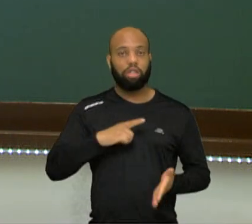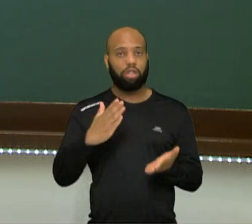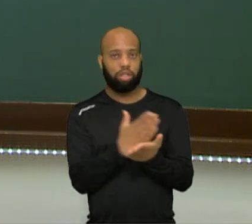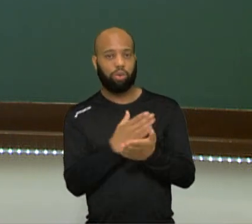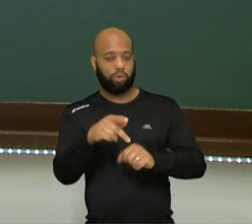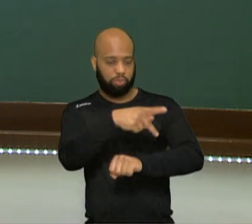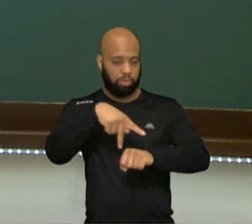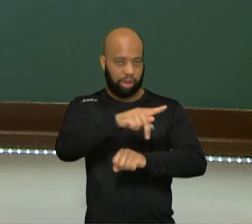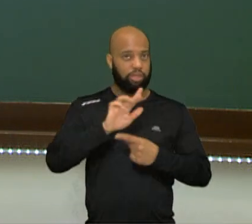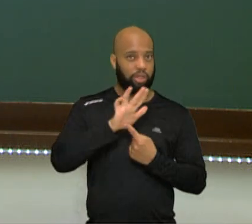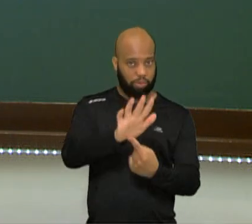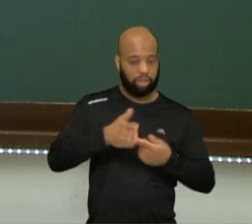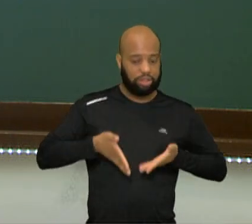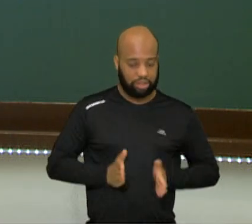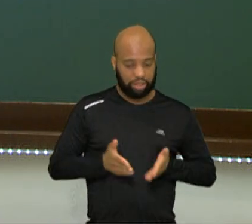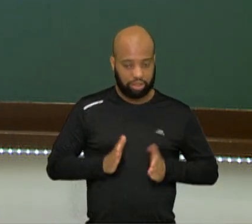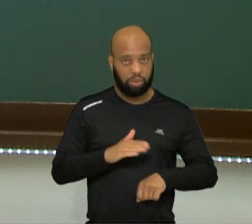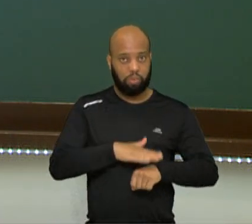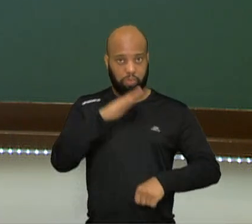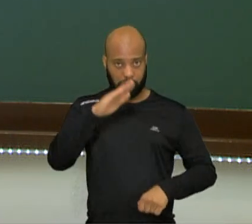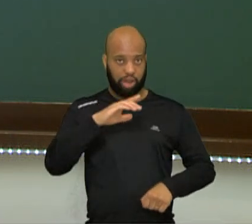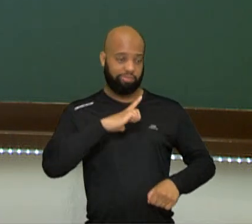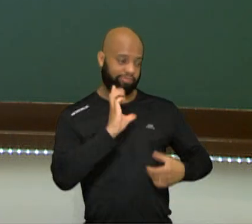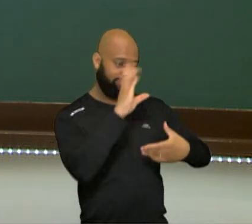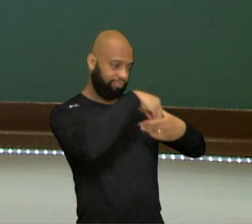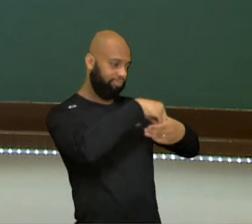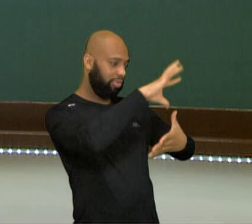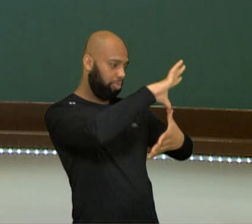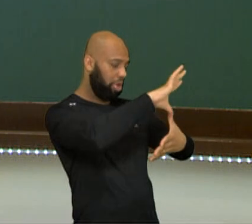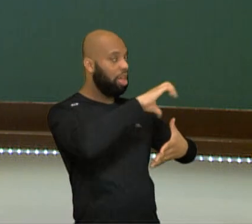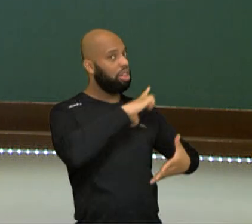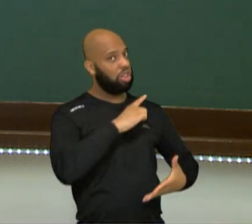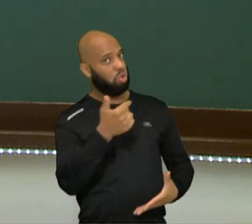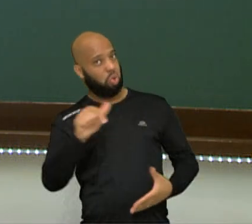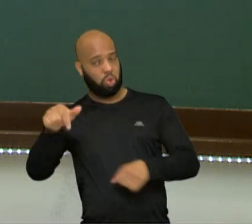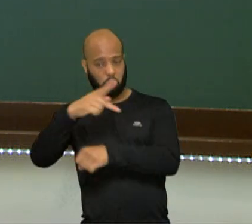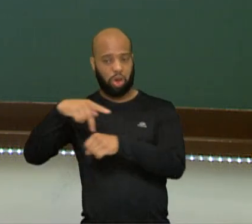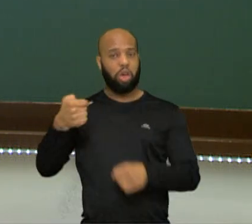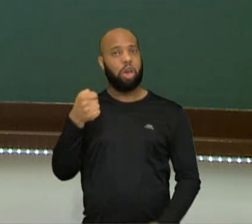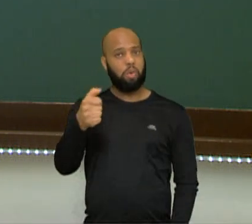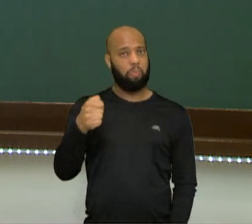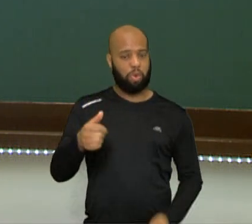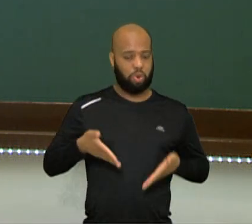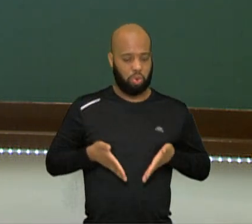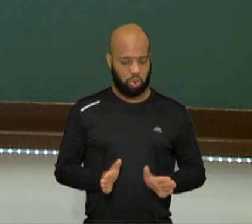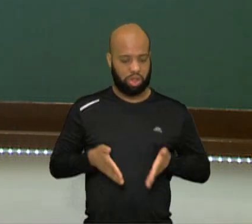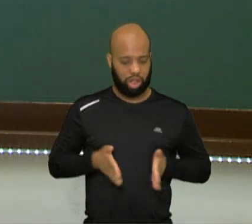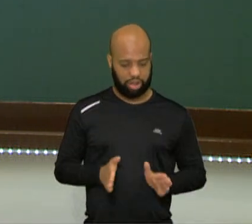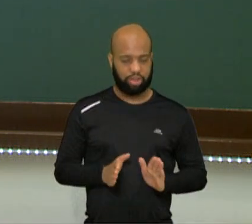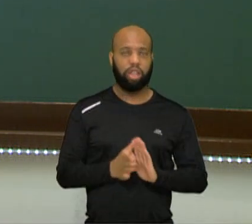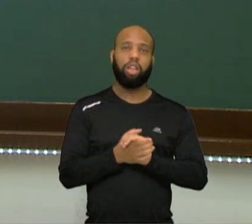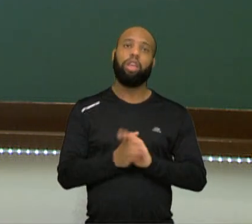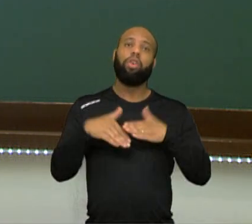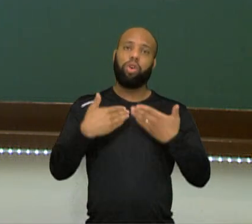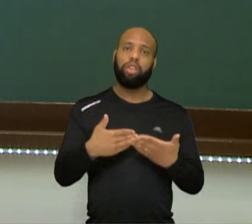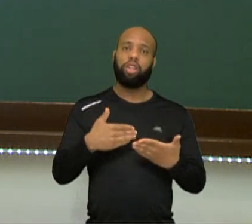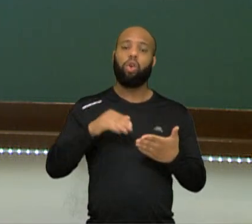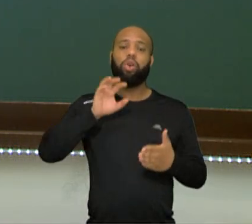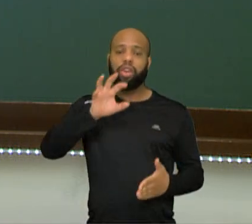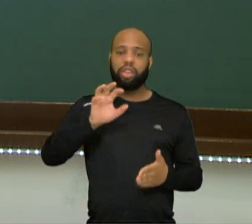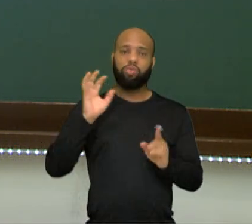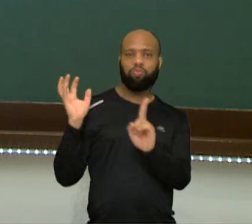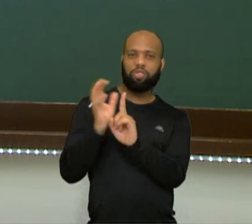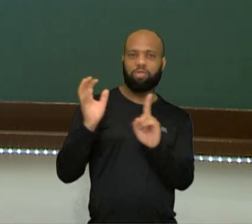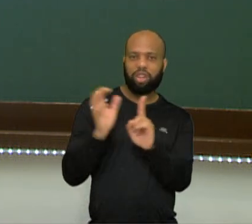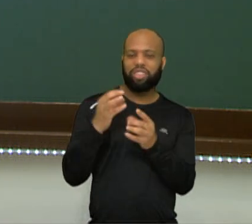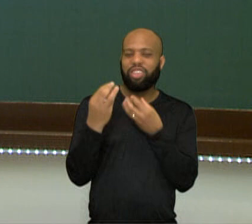taxa de natalidade maior na América e outros menor. E isso vai fazer com que alguns países tenham a base da pirâmide